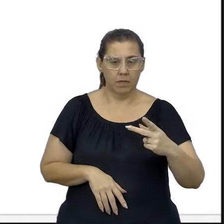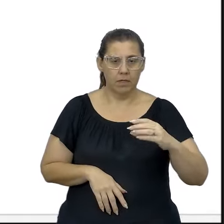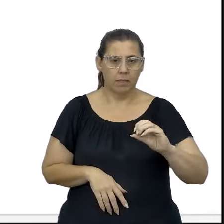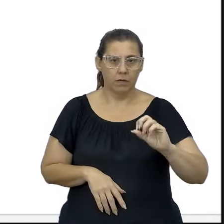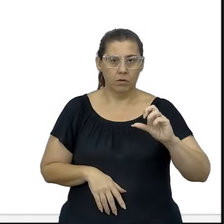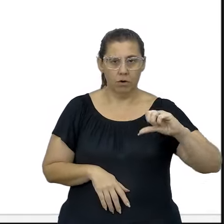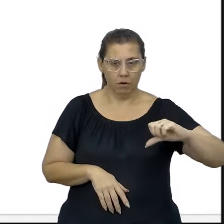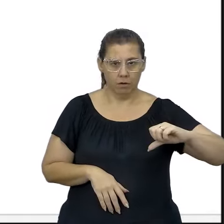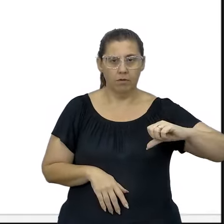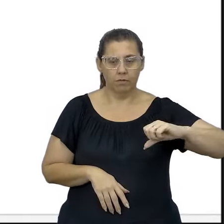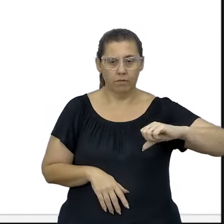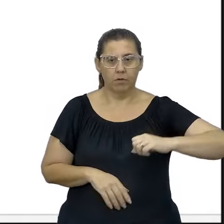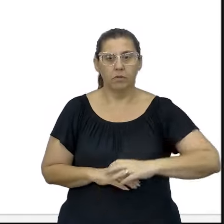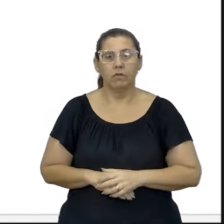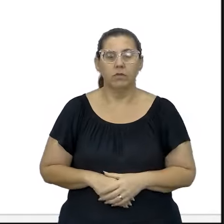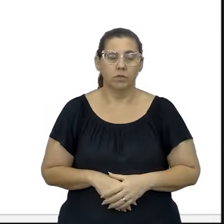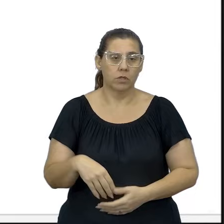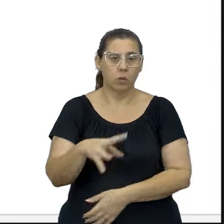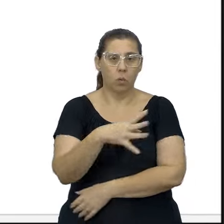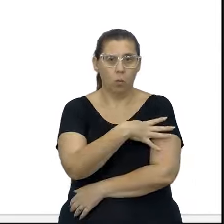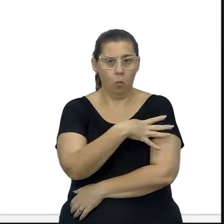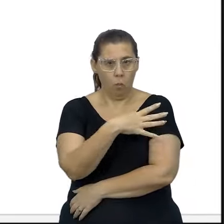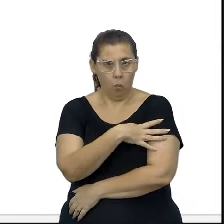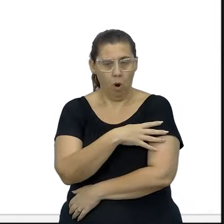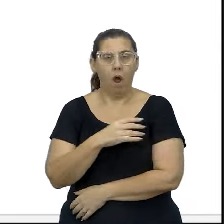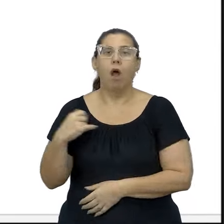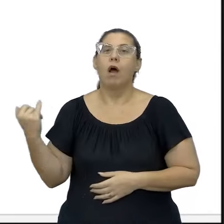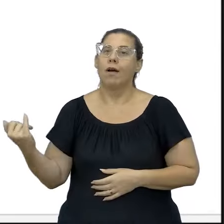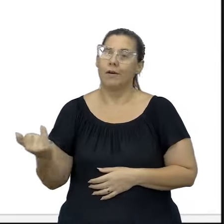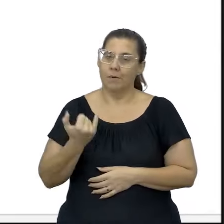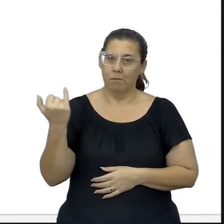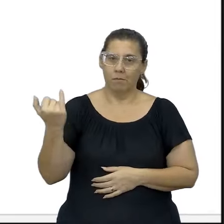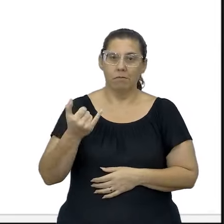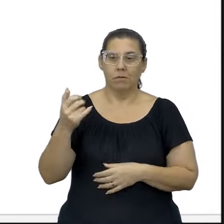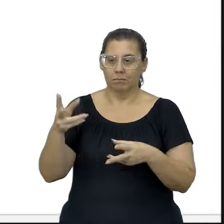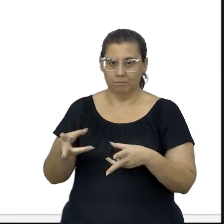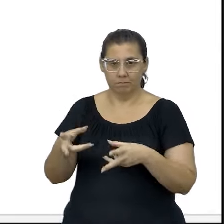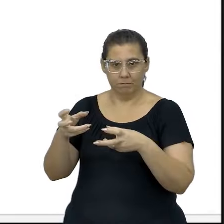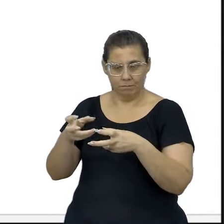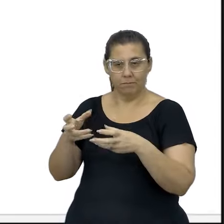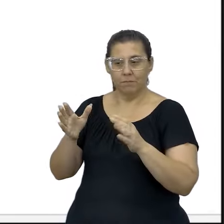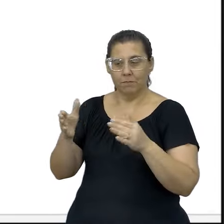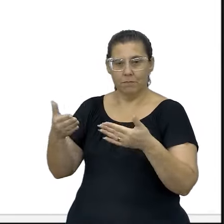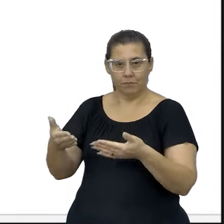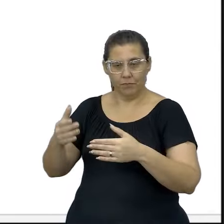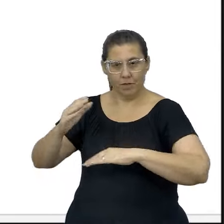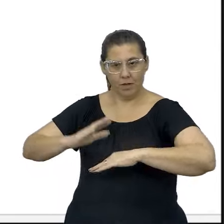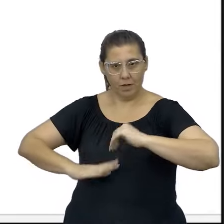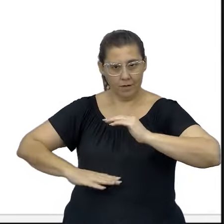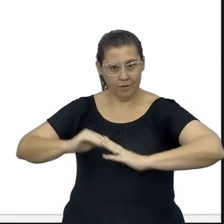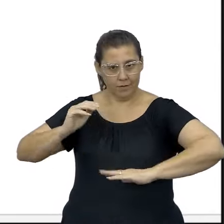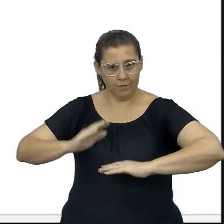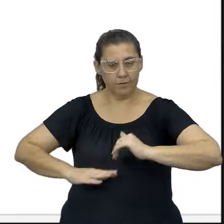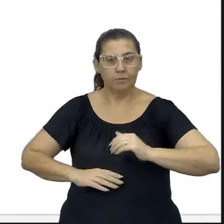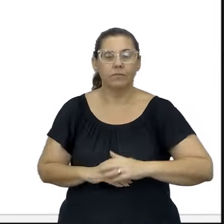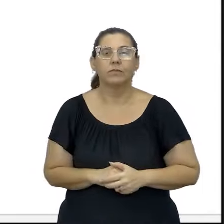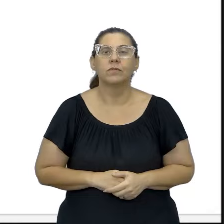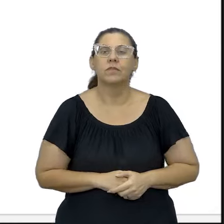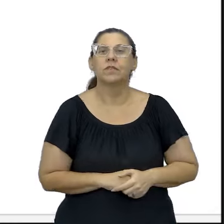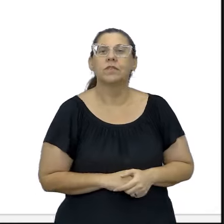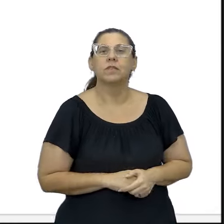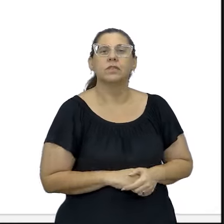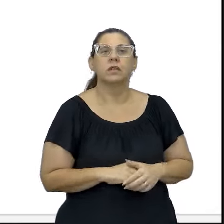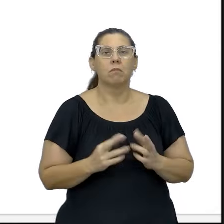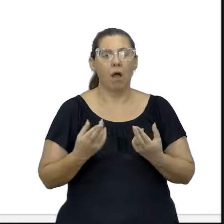F04LP09, né, que aí é de 4º ano. É importante a gente sempre olhar, né, para essas habilidades que são as essenciais da nossa matriz, que